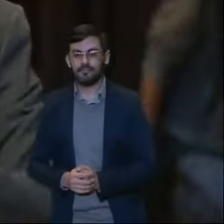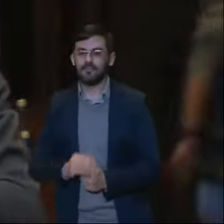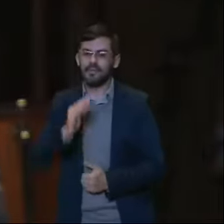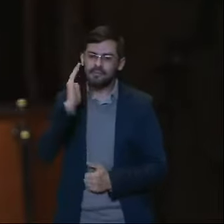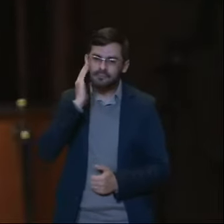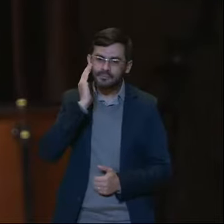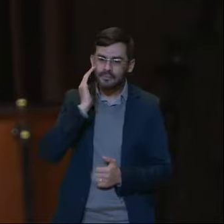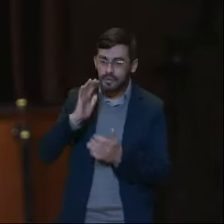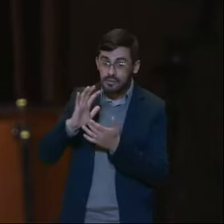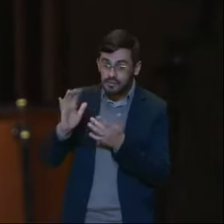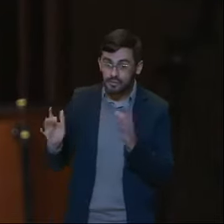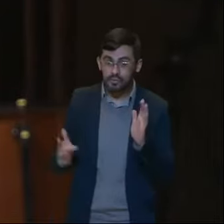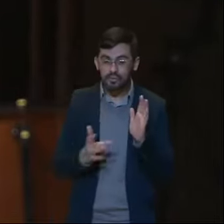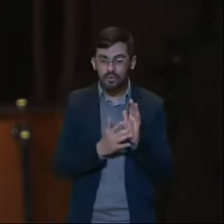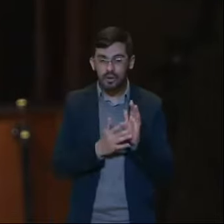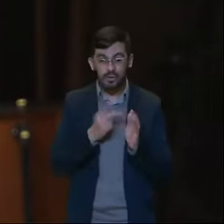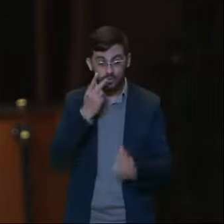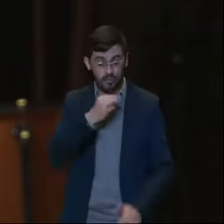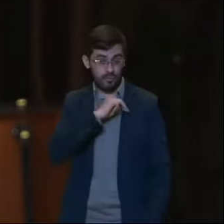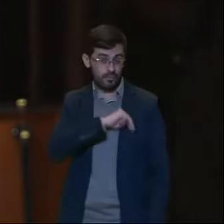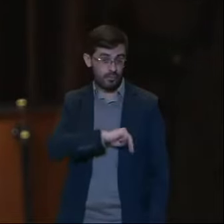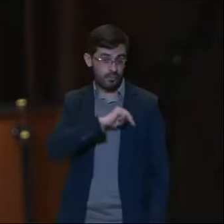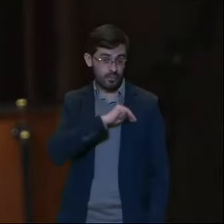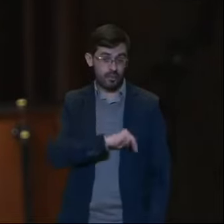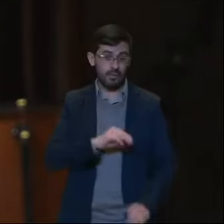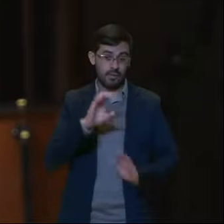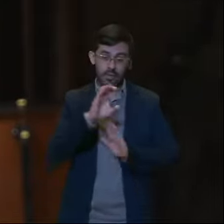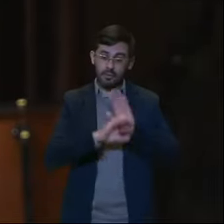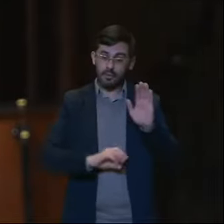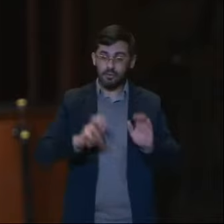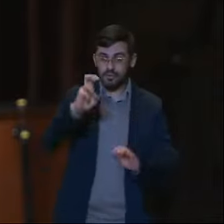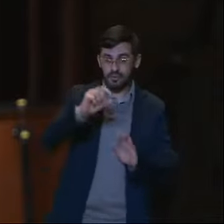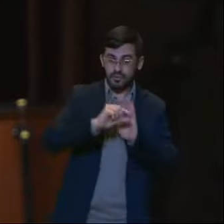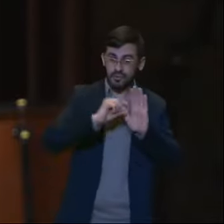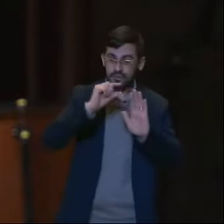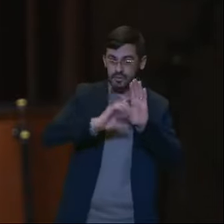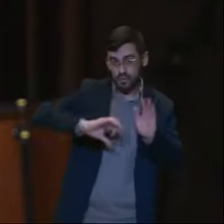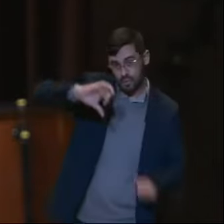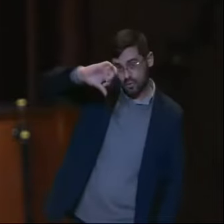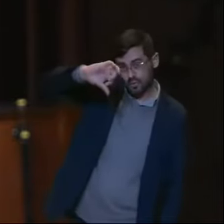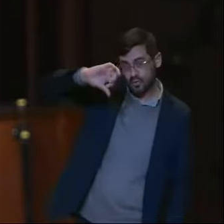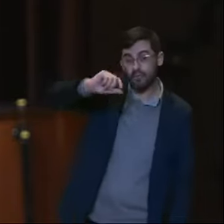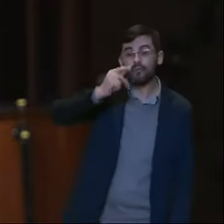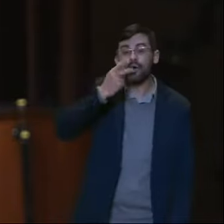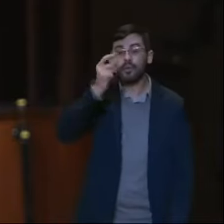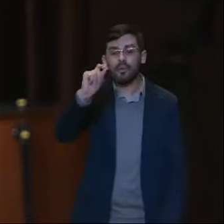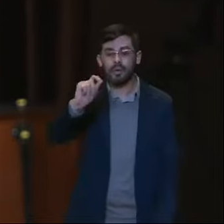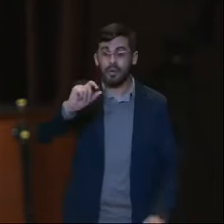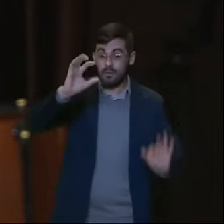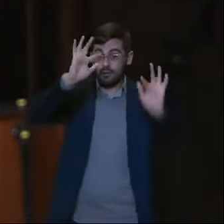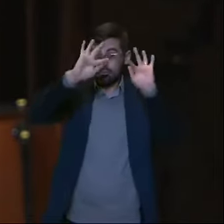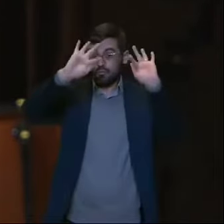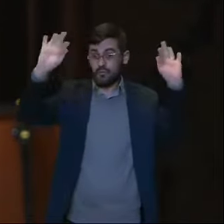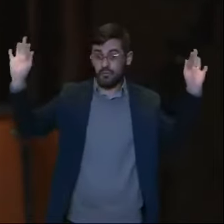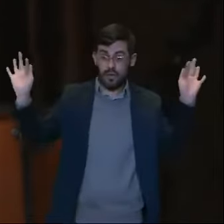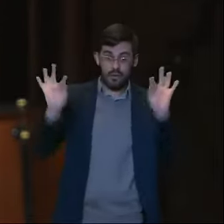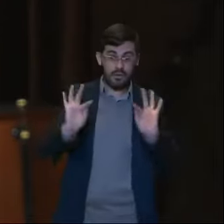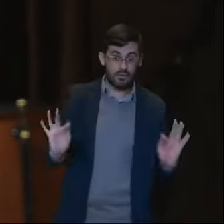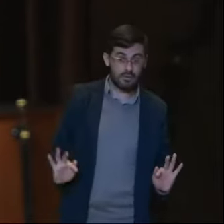Jesus ele disse em Mateus 5:9 que felizes, nas bem-aventuranças, ele falou, felizes são